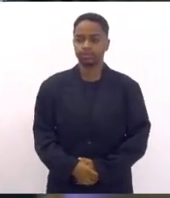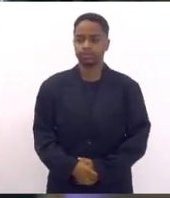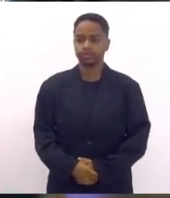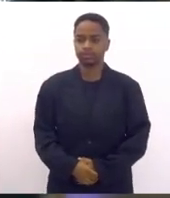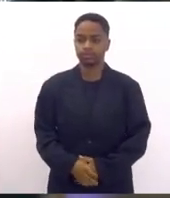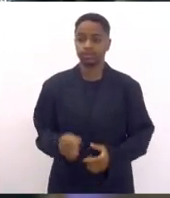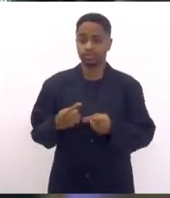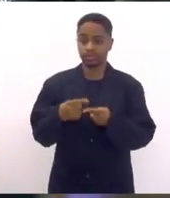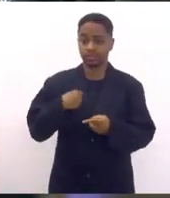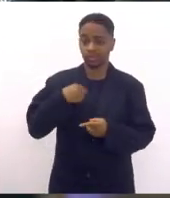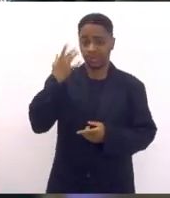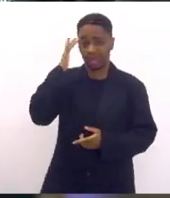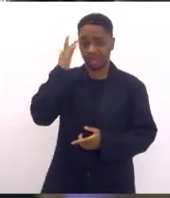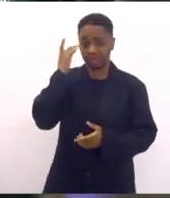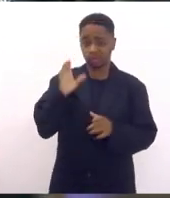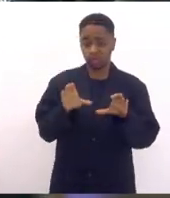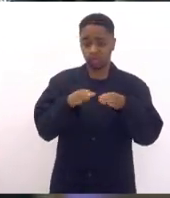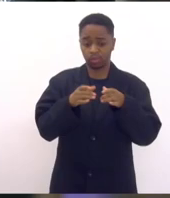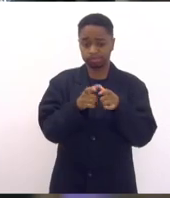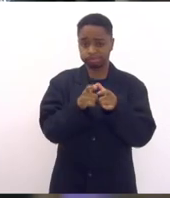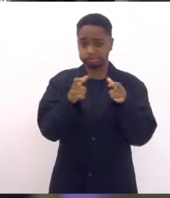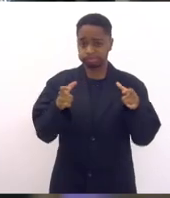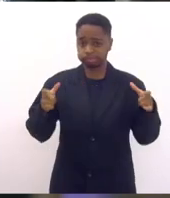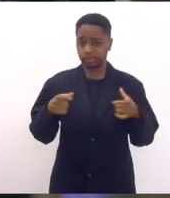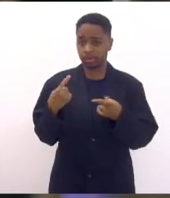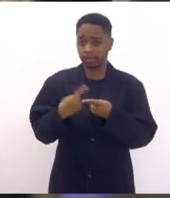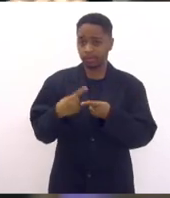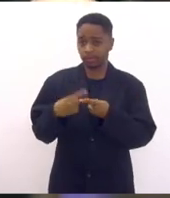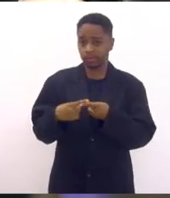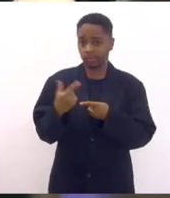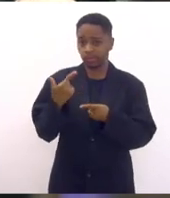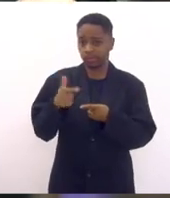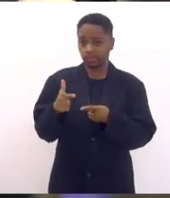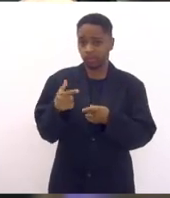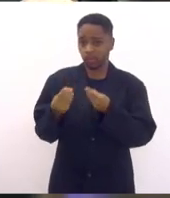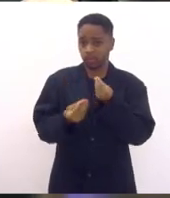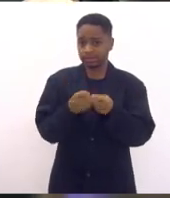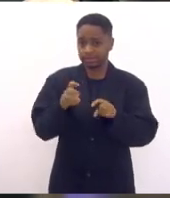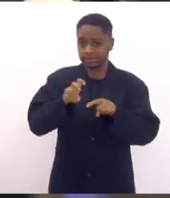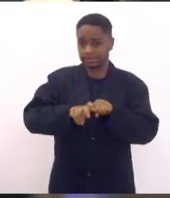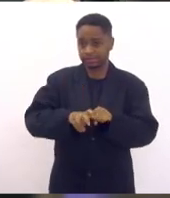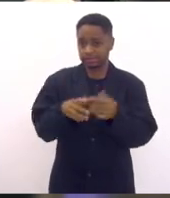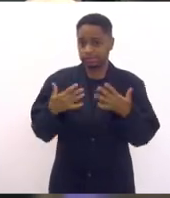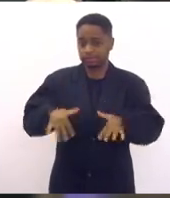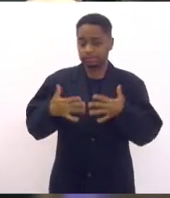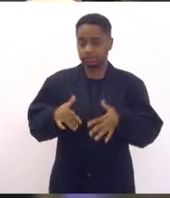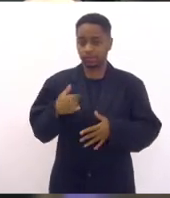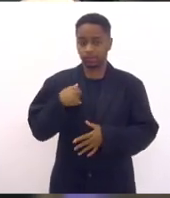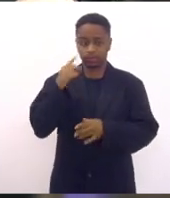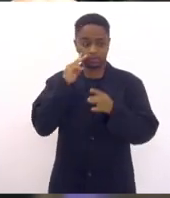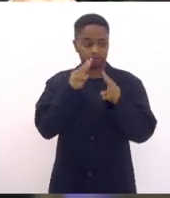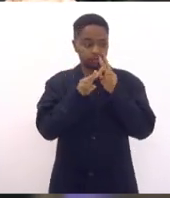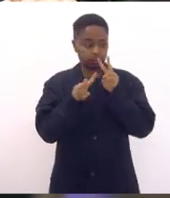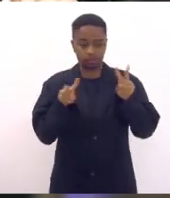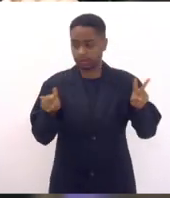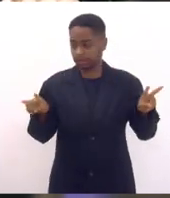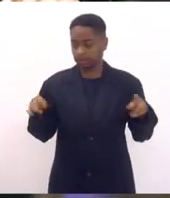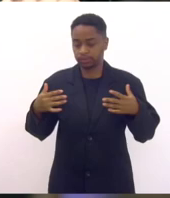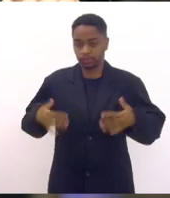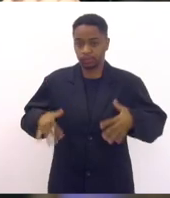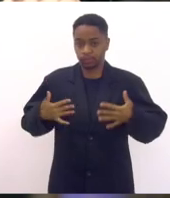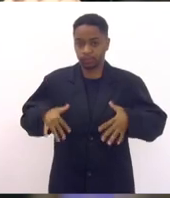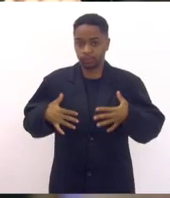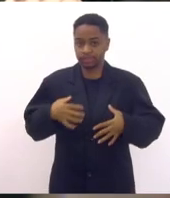que cresceu um pouquinho cardial porque não tá tendo nem lugar para sentar olhar assim deu deu